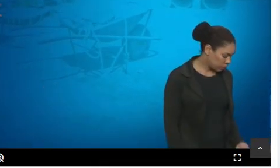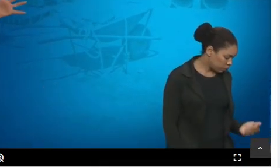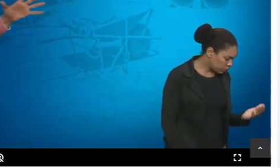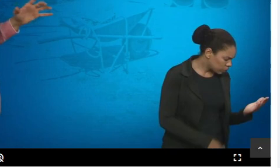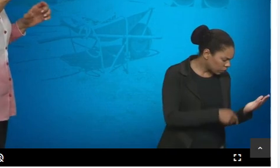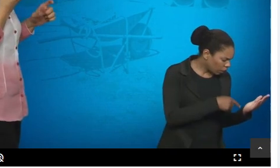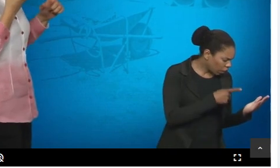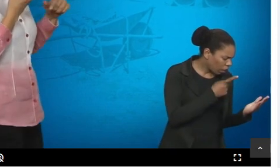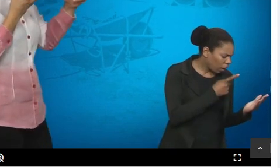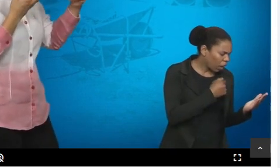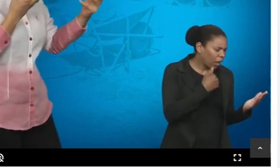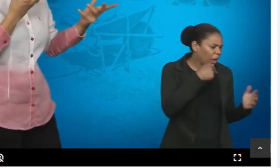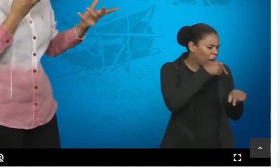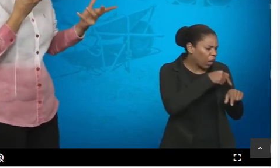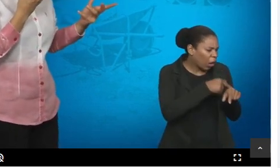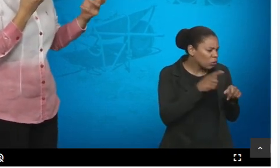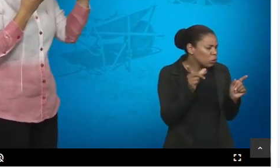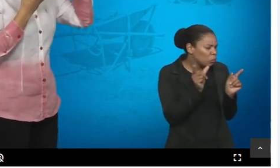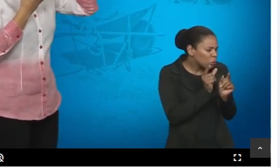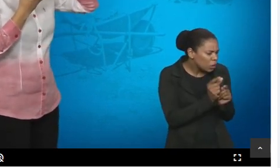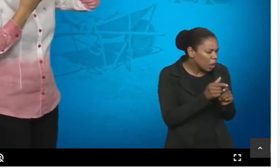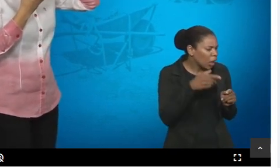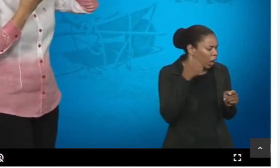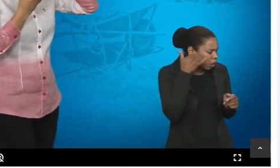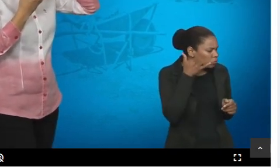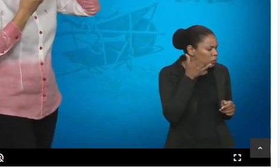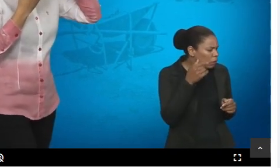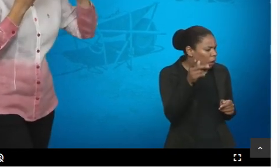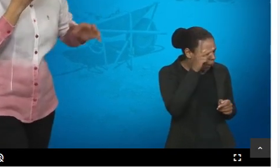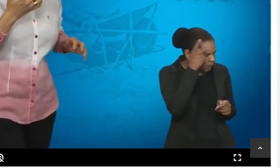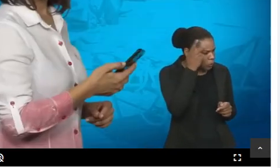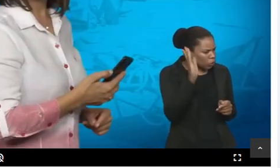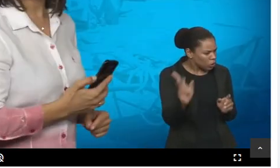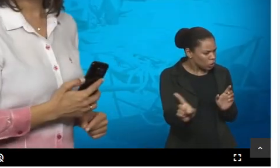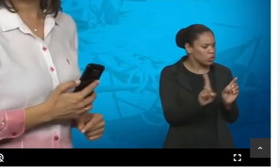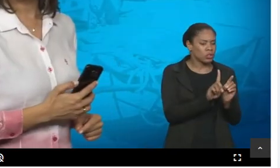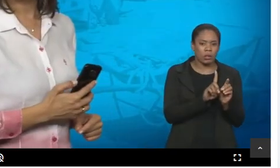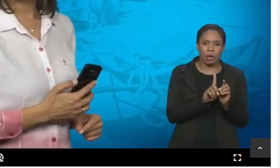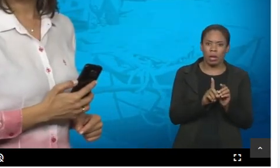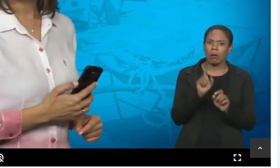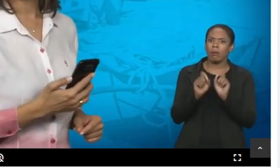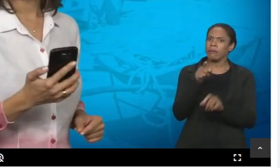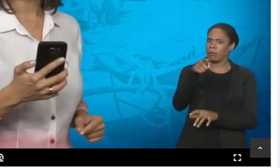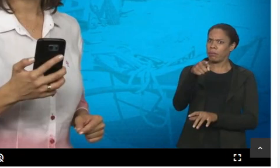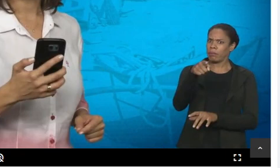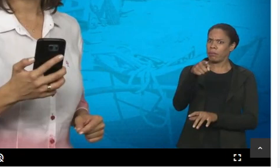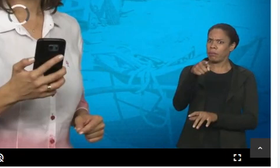Tá, mas meu tempo tá meio curto, a pessoa já tá chegando? Ok, até mais. Quem é você?